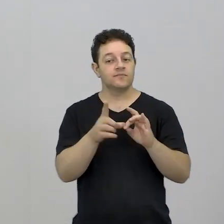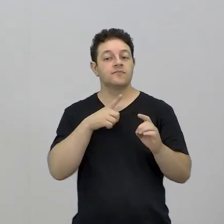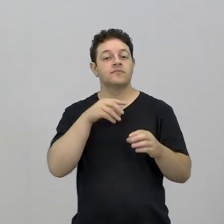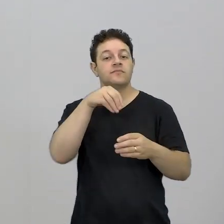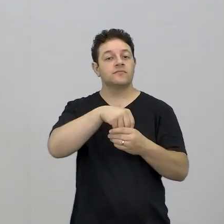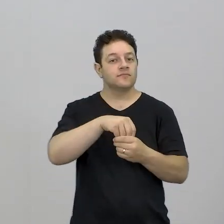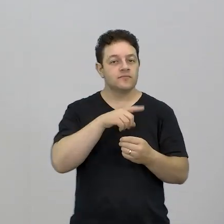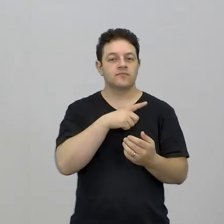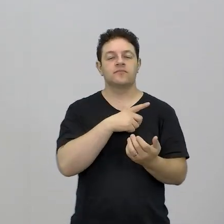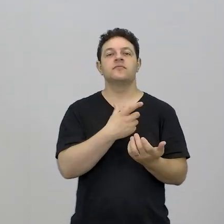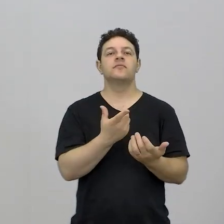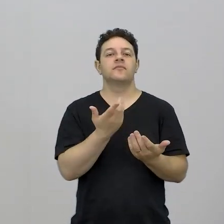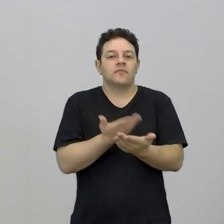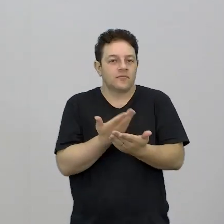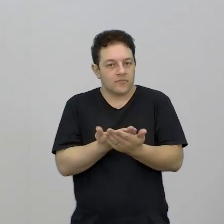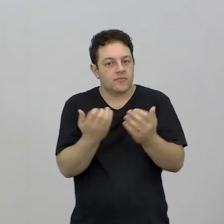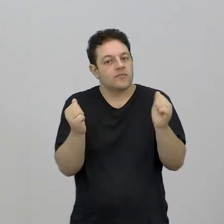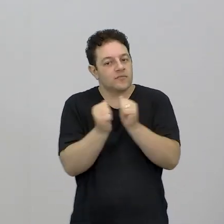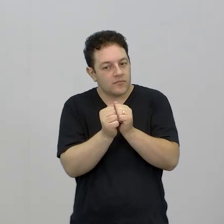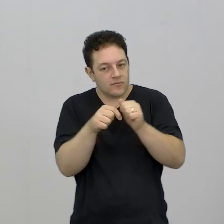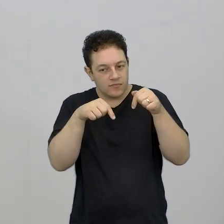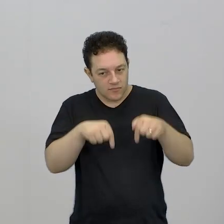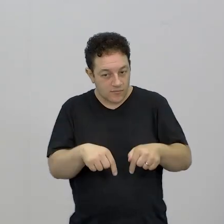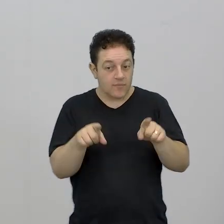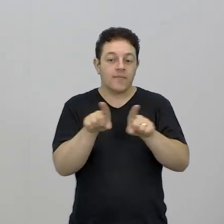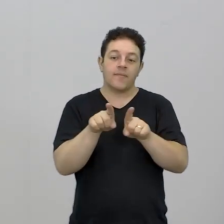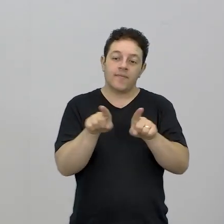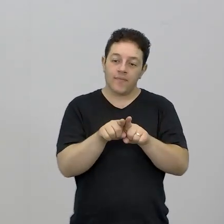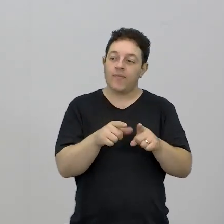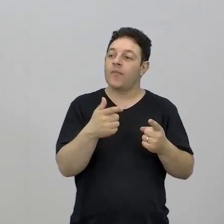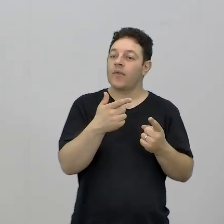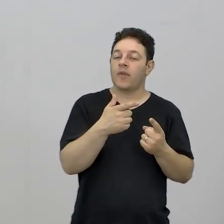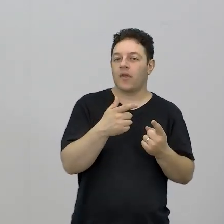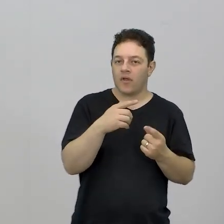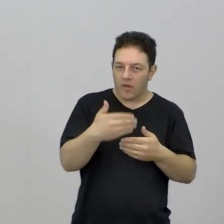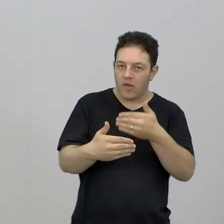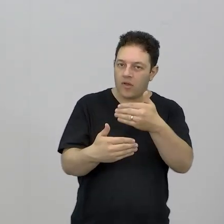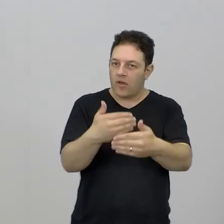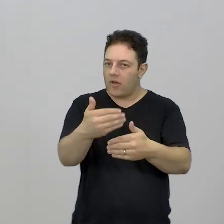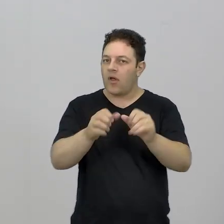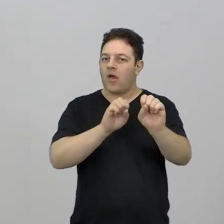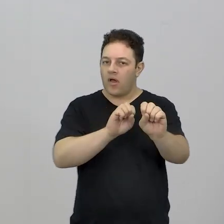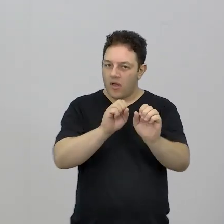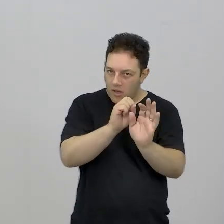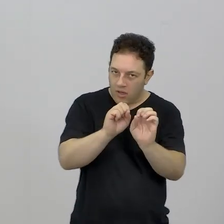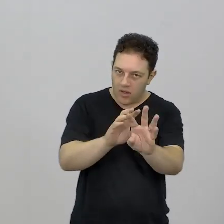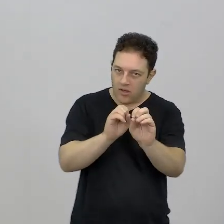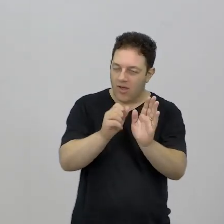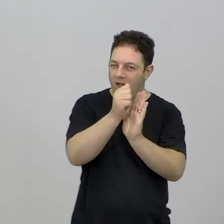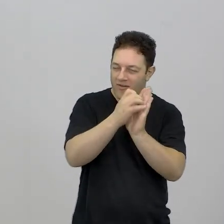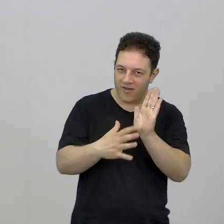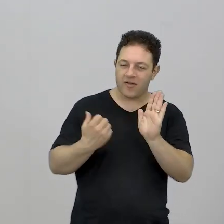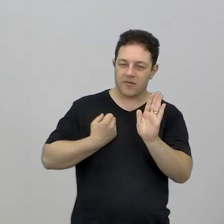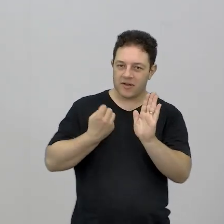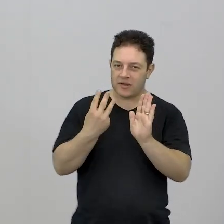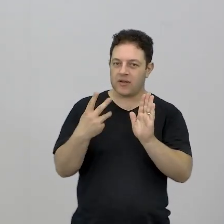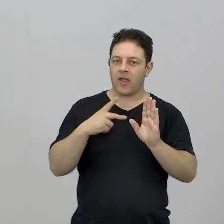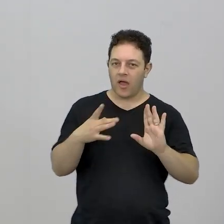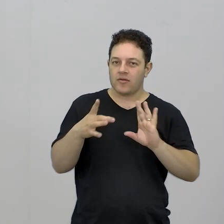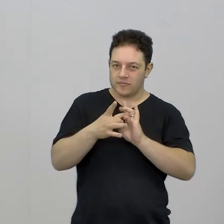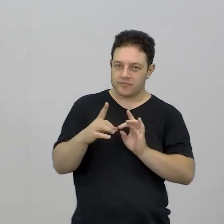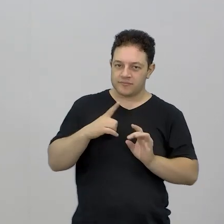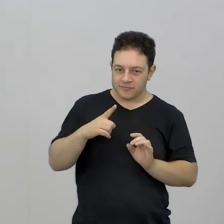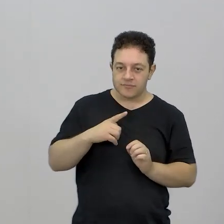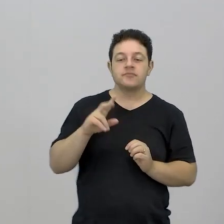presentes não só na nossa aula, como também estão presentes aí ao longo da nossa atividade, que faz parte então do nosso